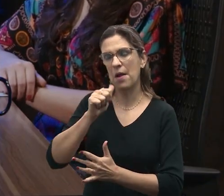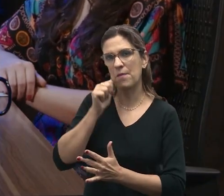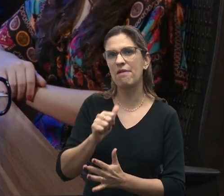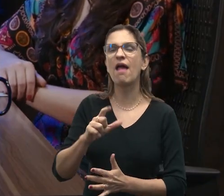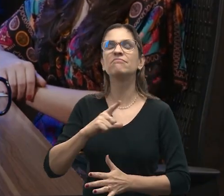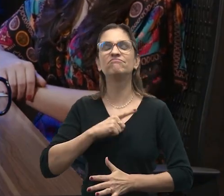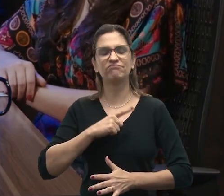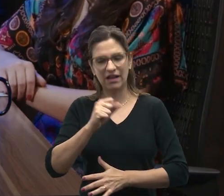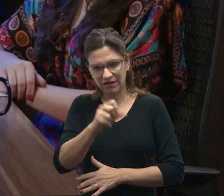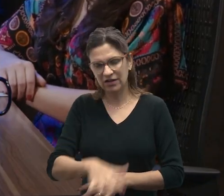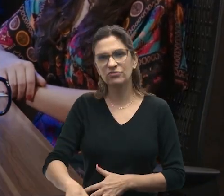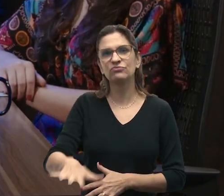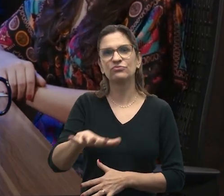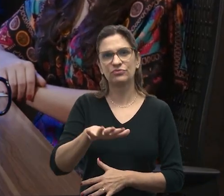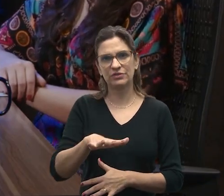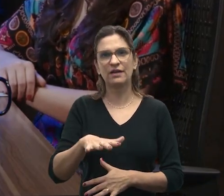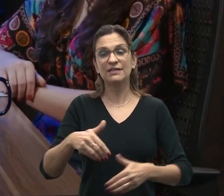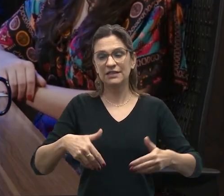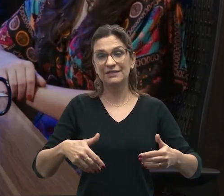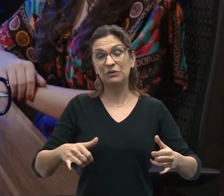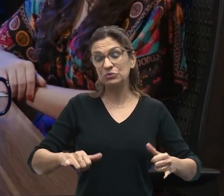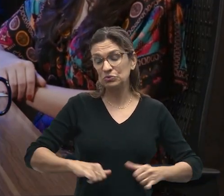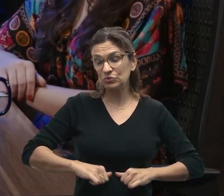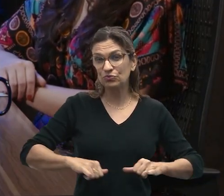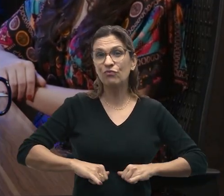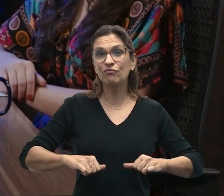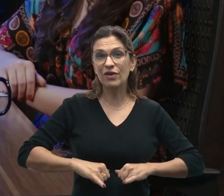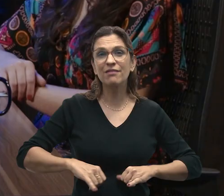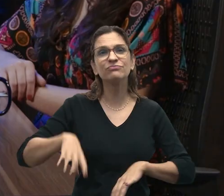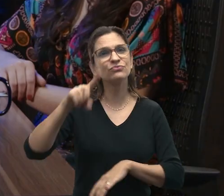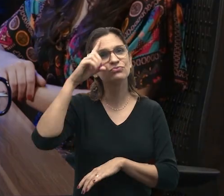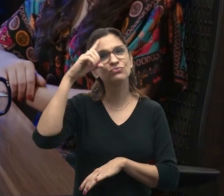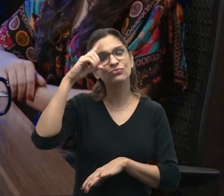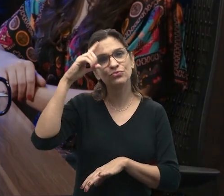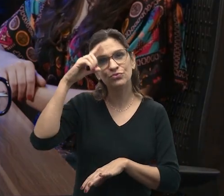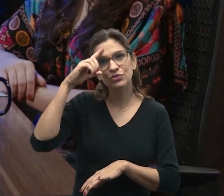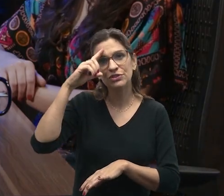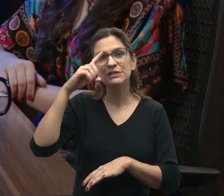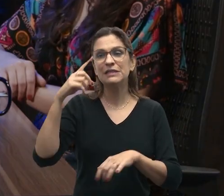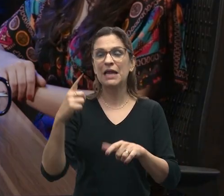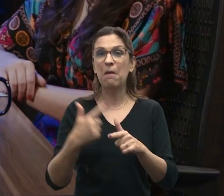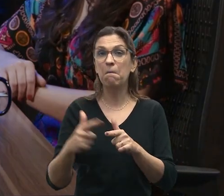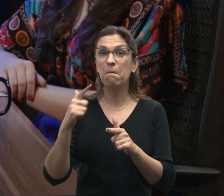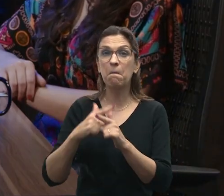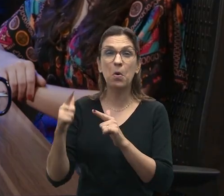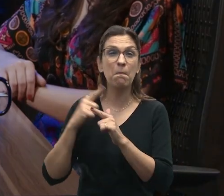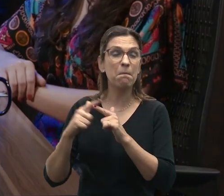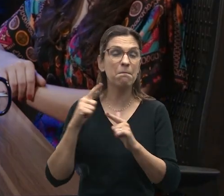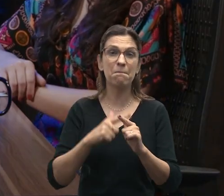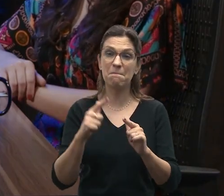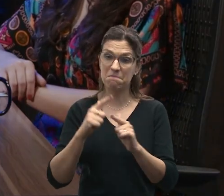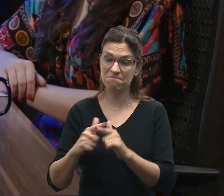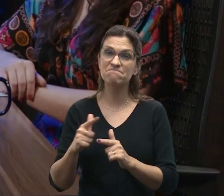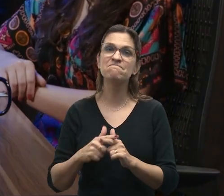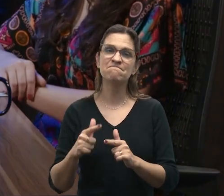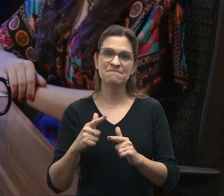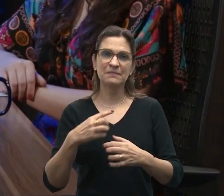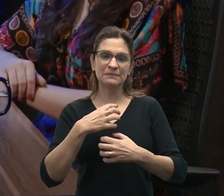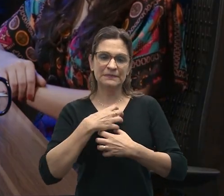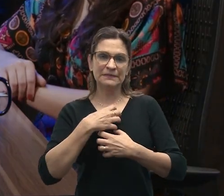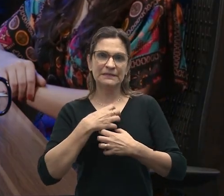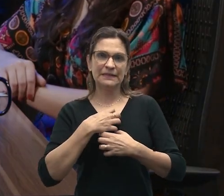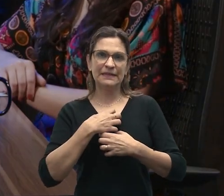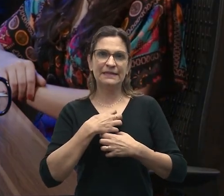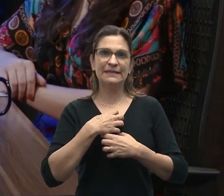nós sofremos quase que diariamente situações que nos tiram, né, a nosso